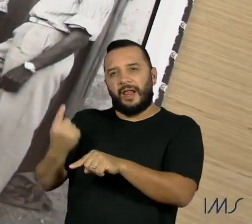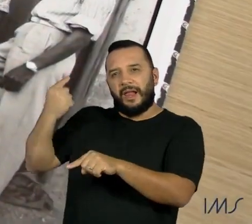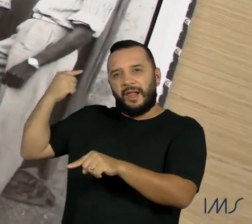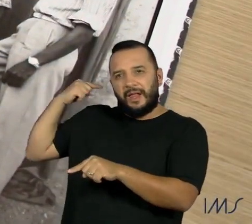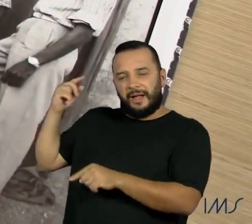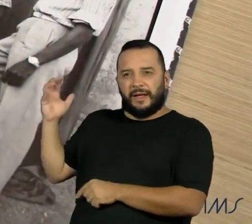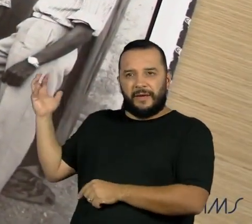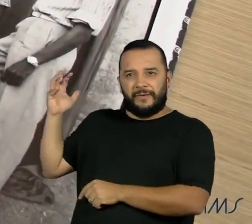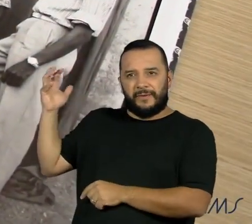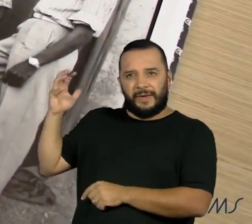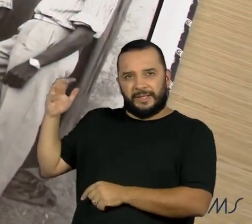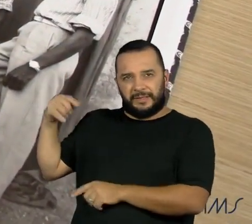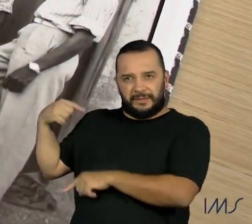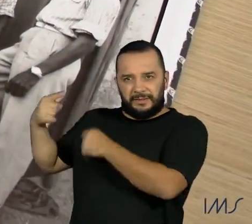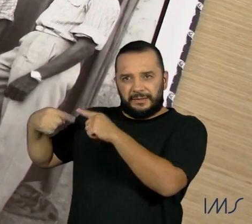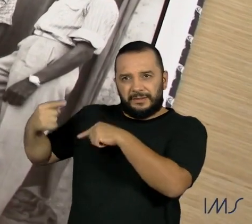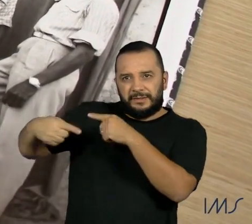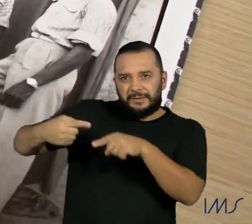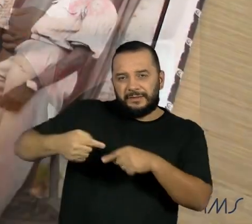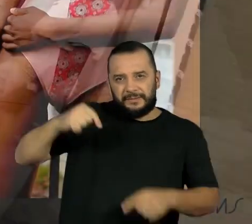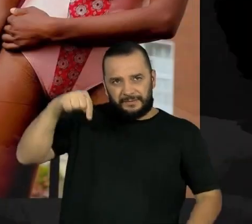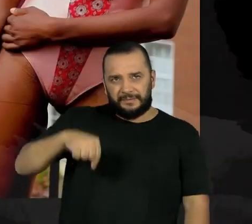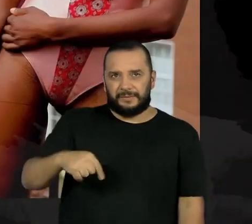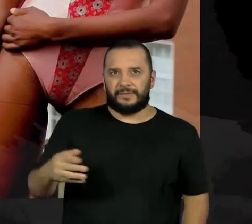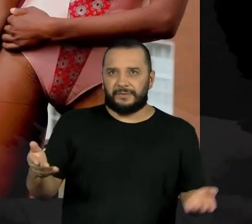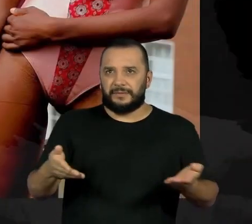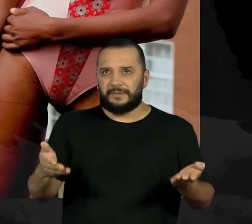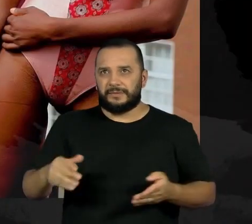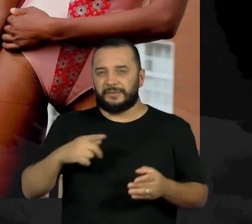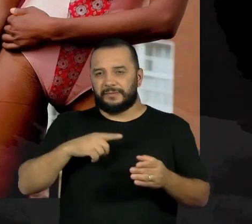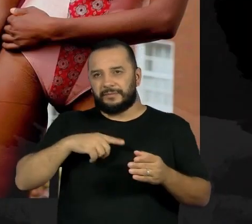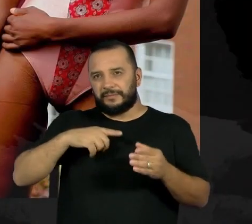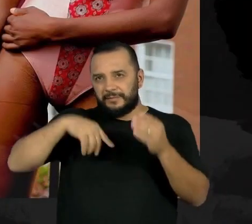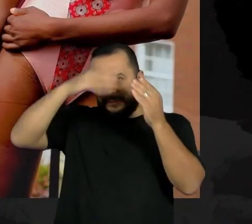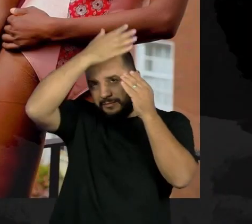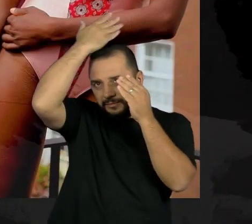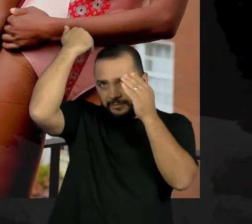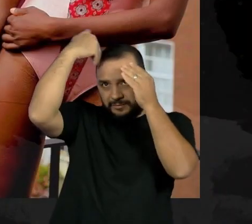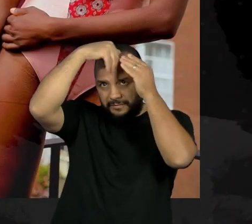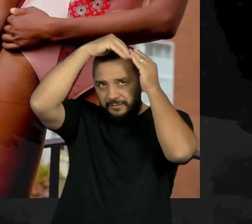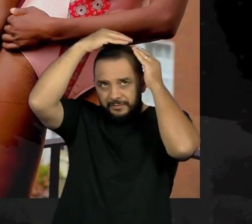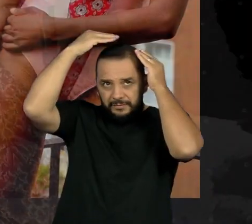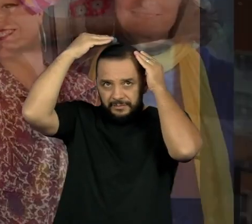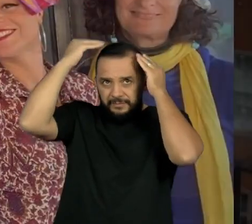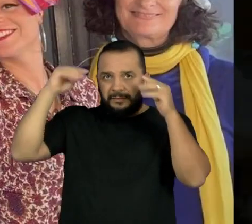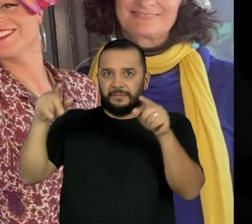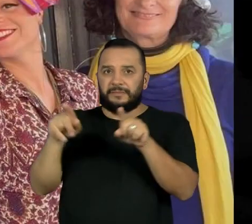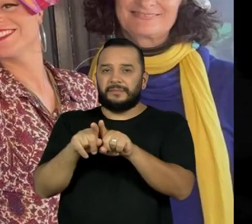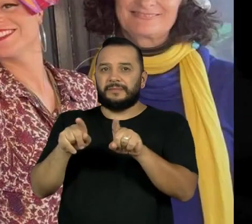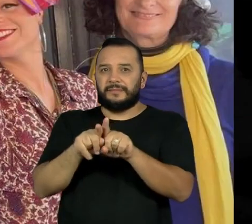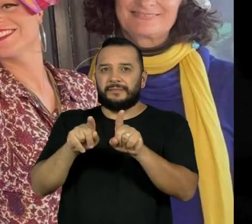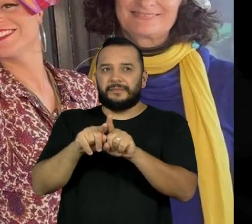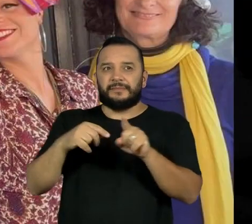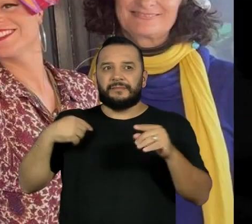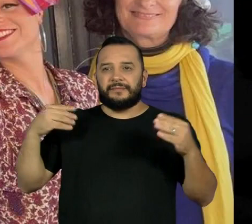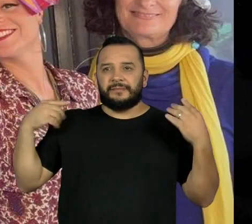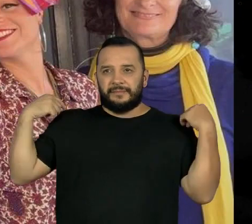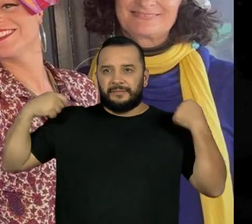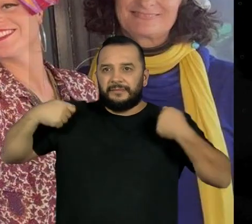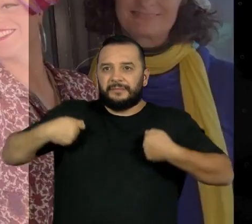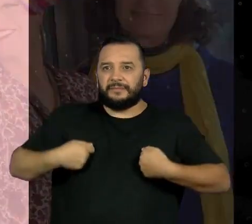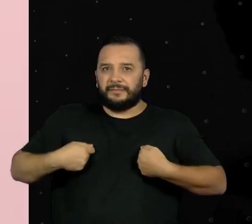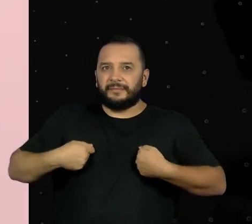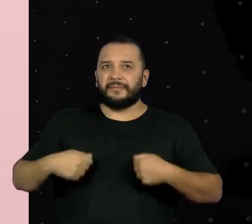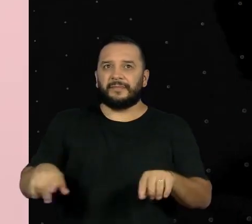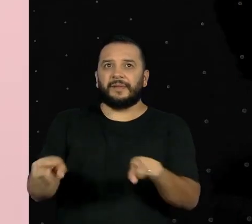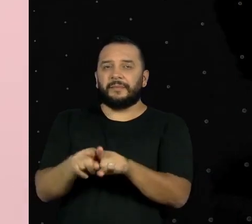das vestimentas. Nós temos a presença de turbantes, os panos da costa, roupas que